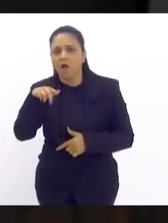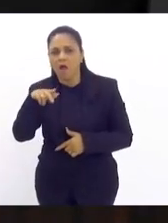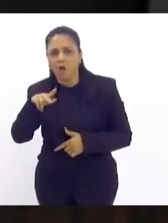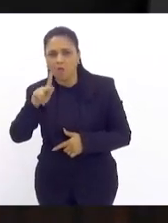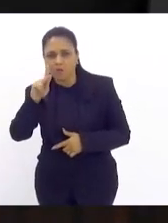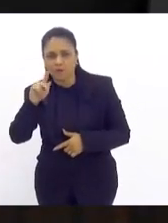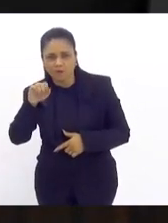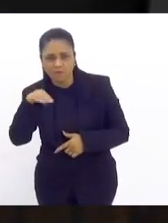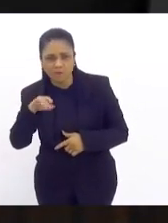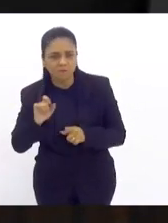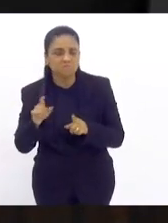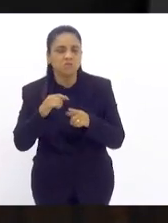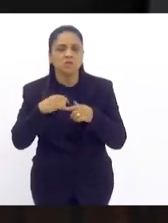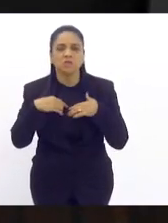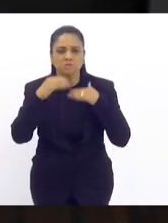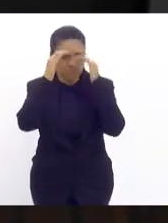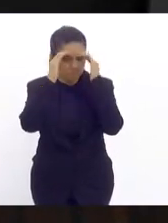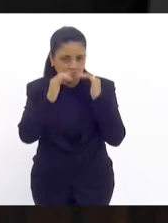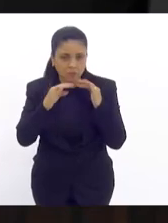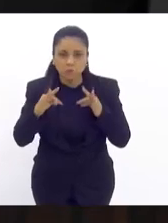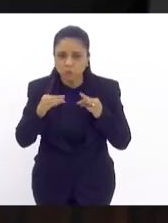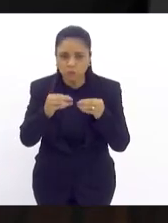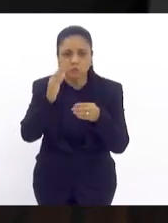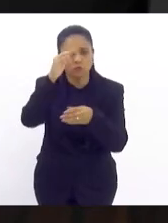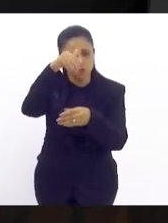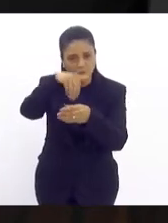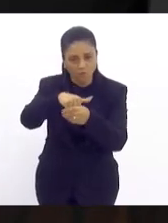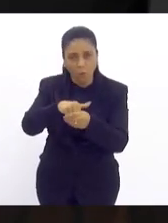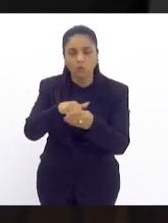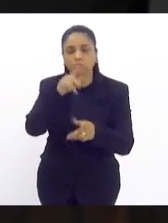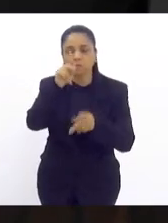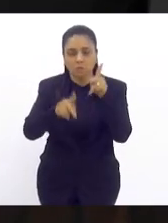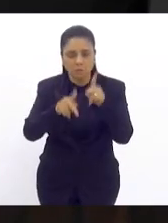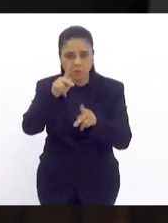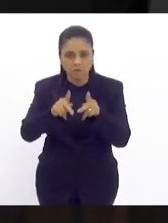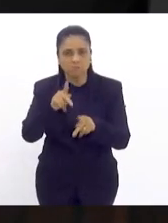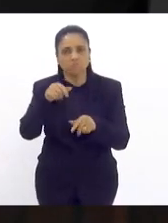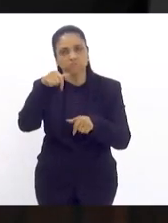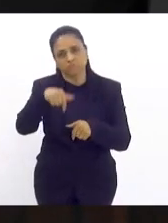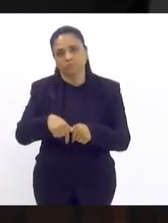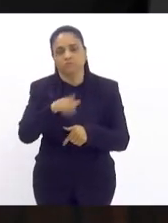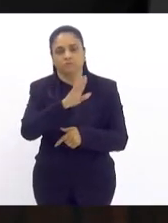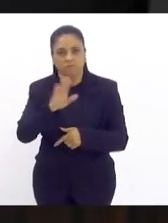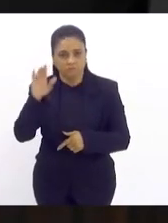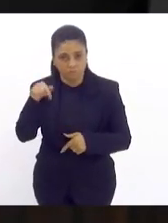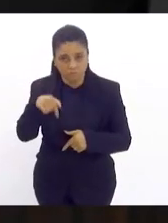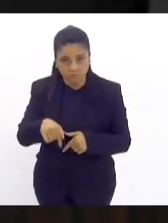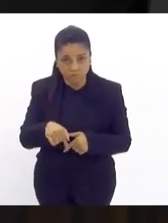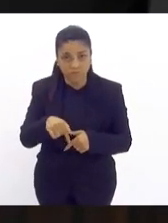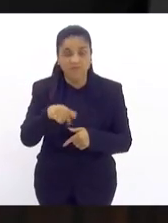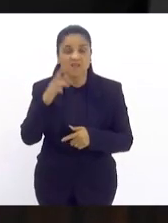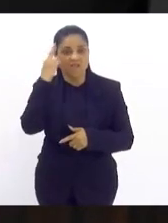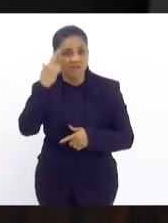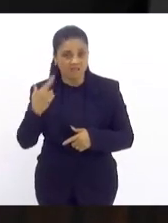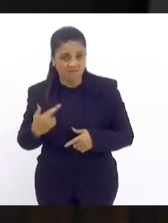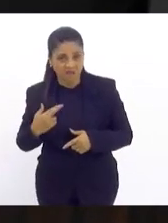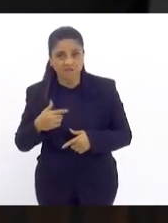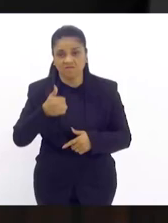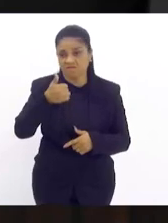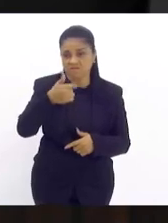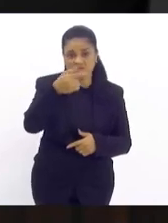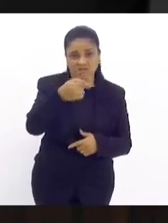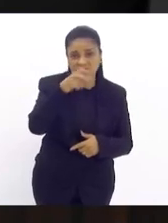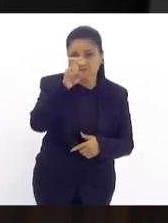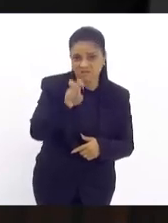na amplitude dos seus votos e reconhecimento da sociedade que os colocou aqui para mim pouco importa se a Renata teve 175